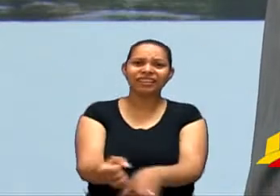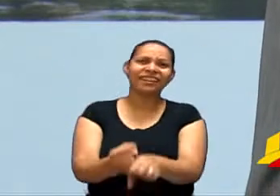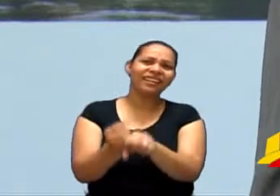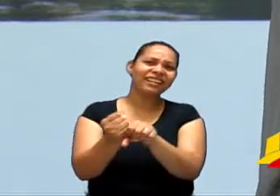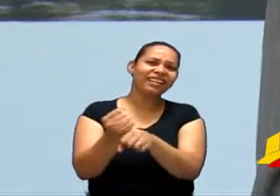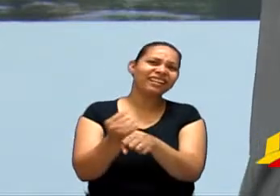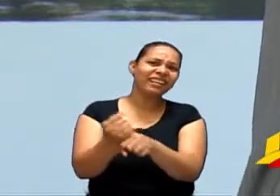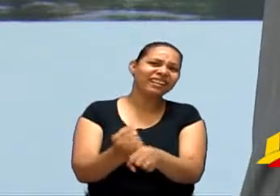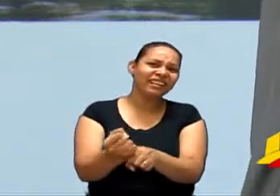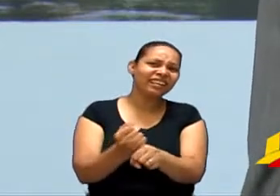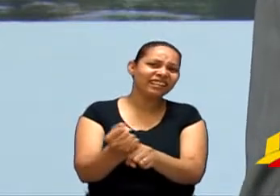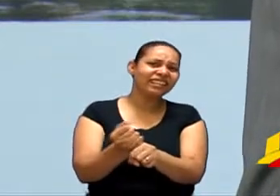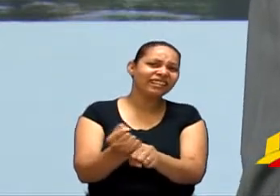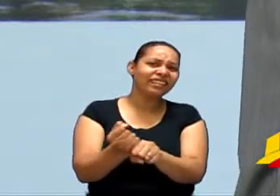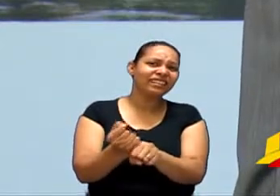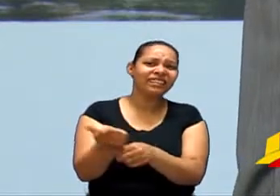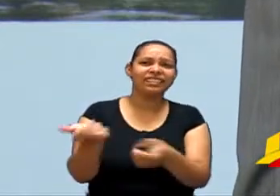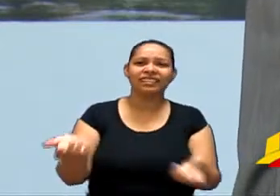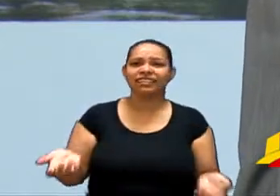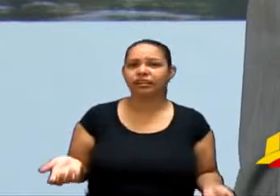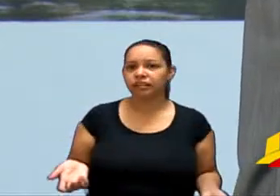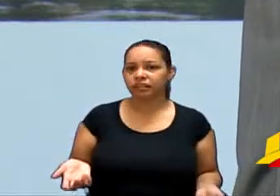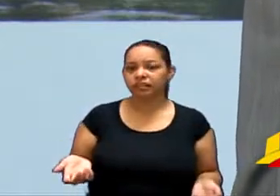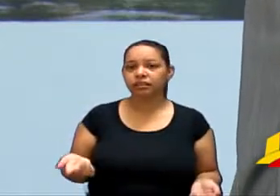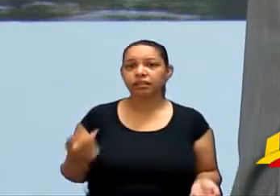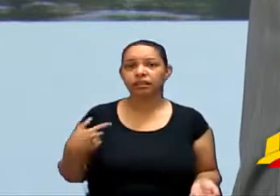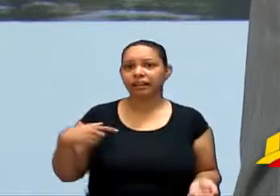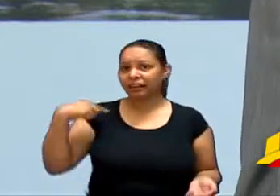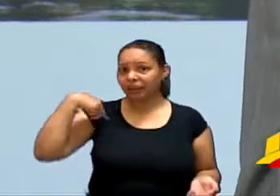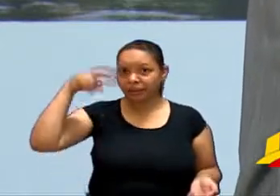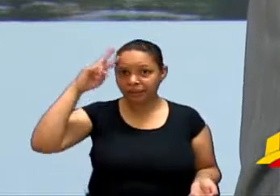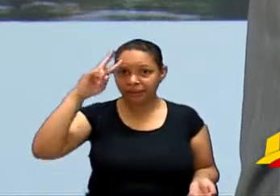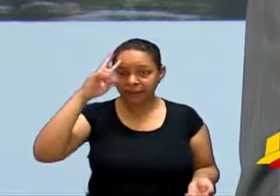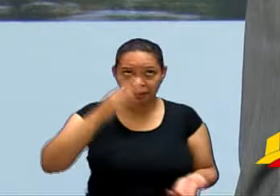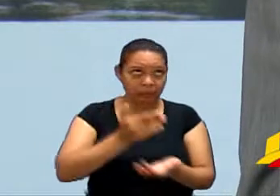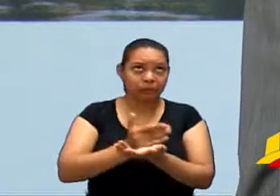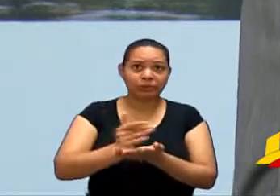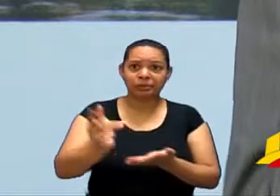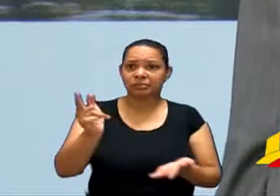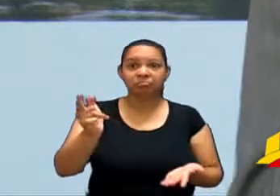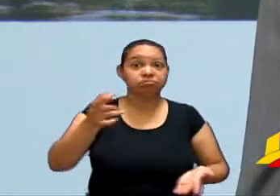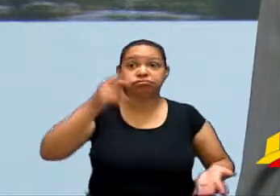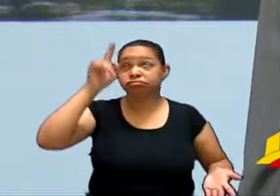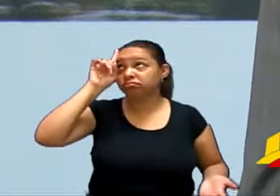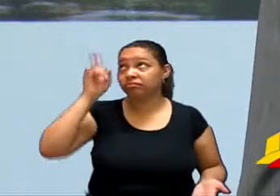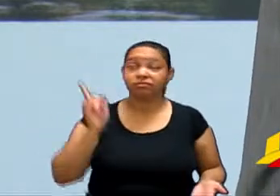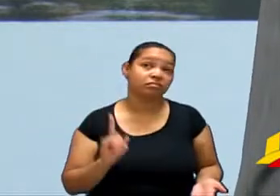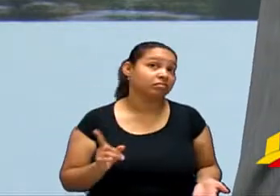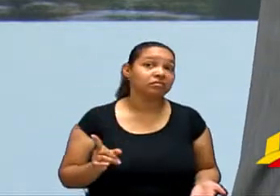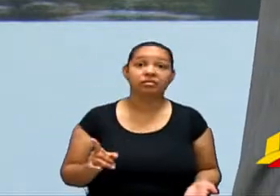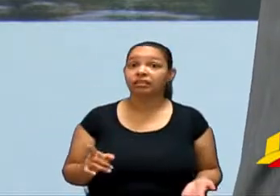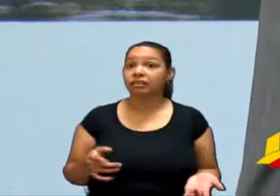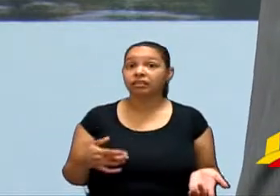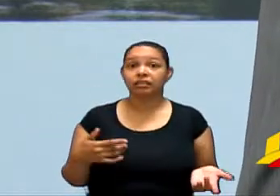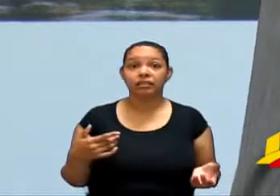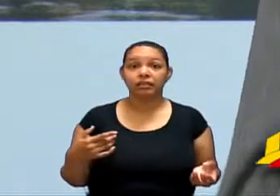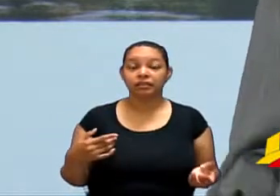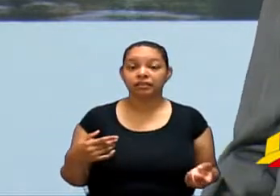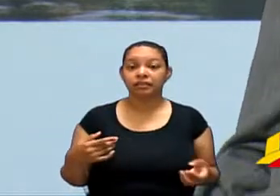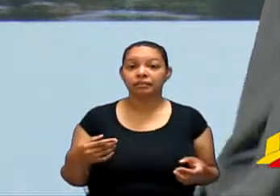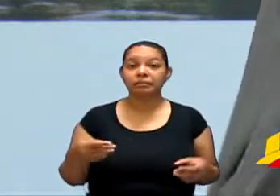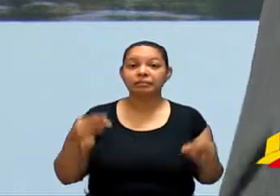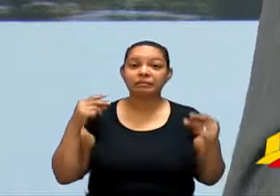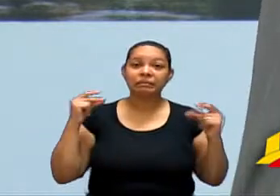isso aí está há anos nem lembro quando foi que a gente começou a reivindicar aquele aquele espaço para quem entidades